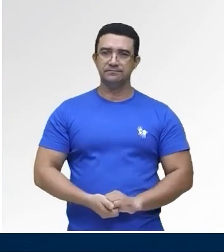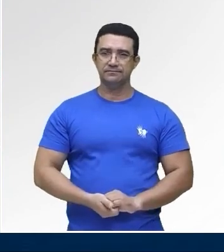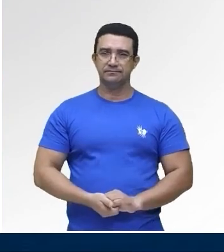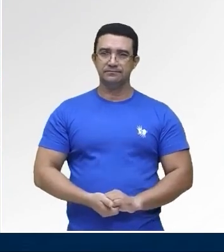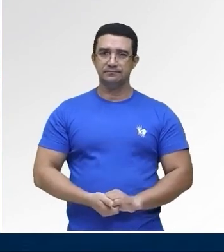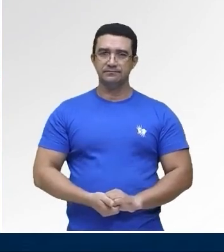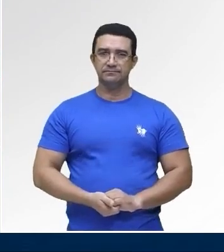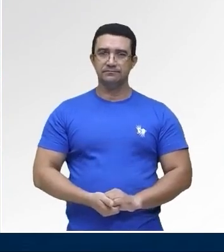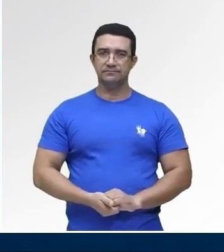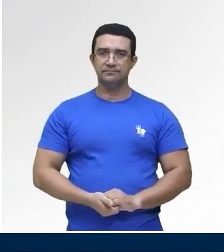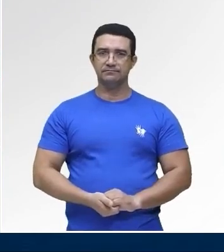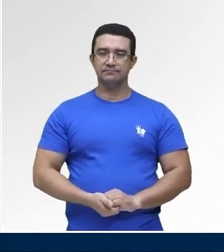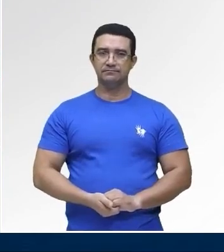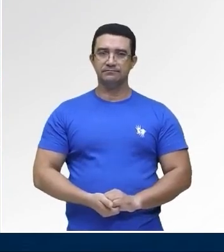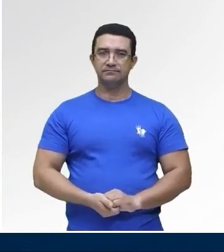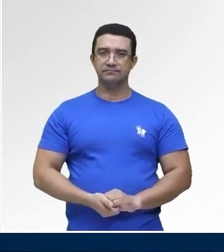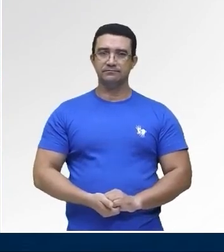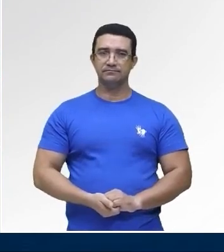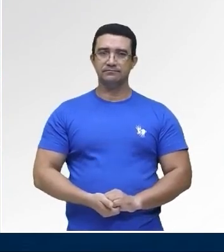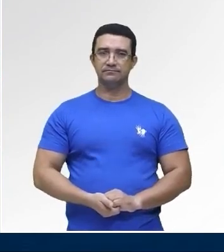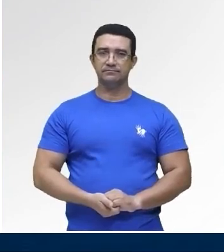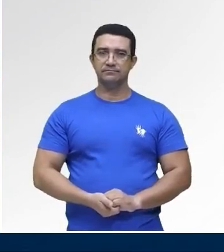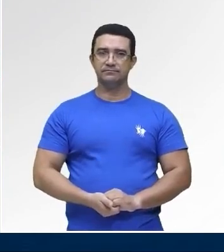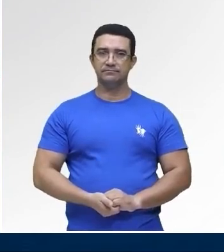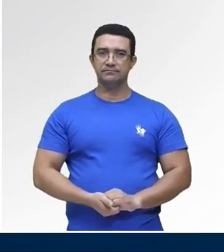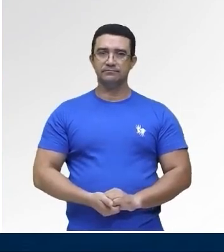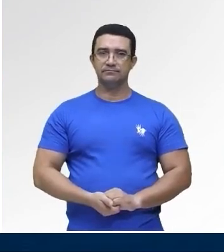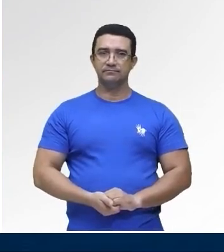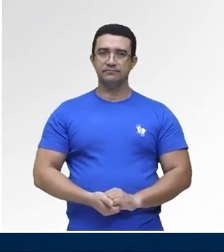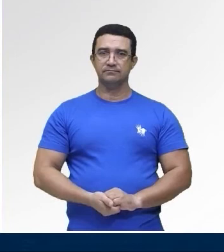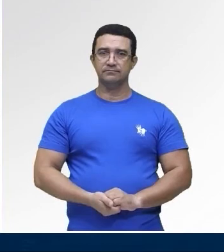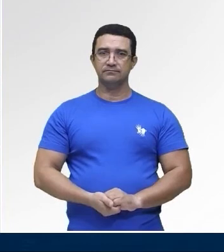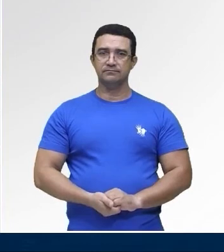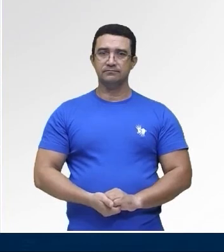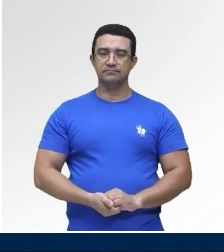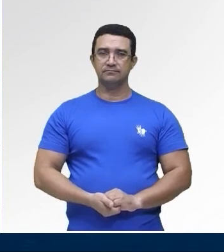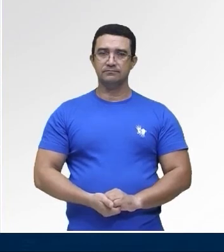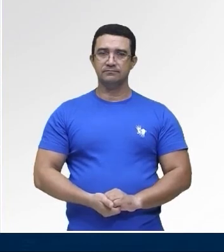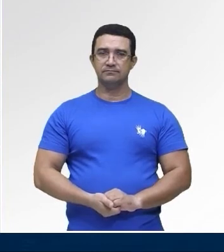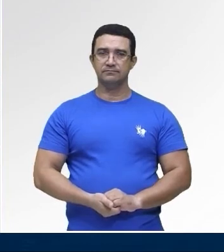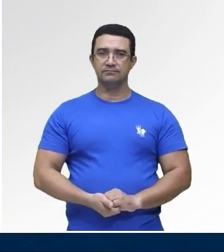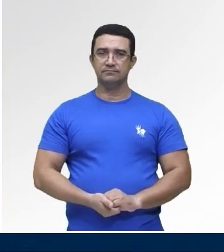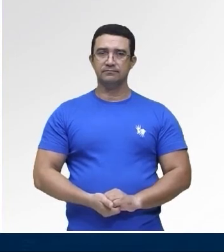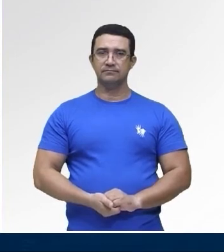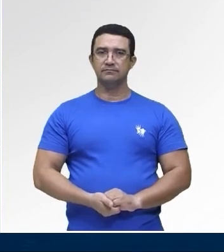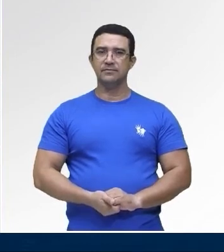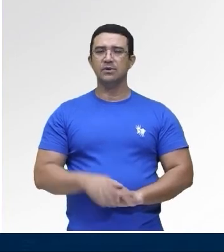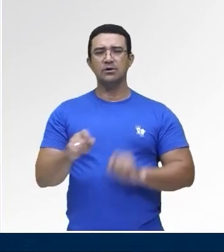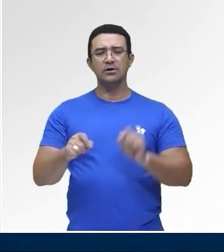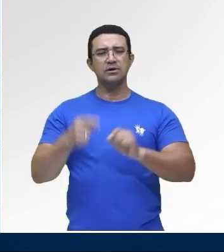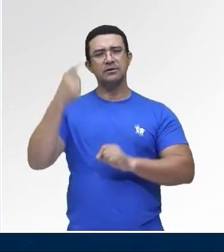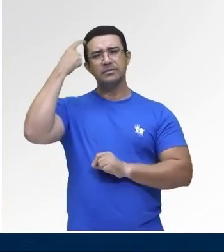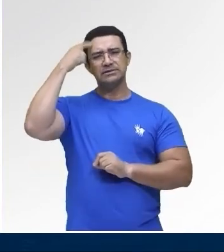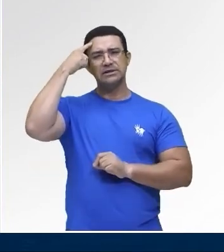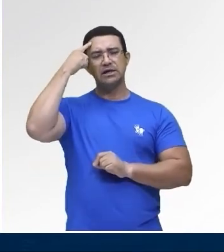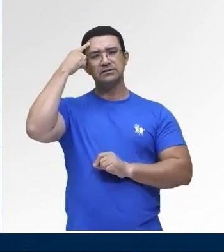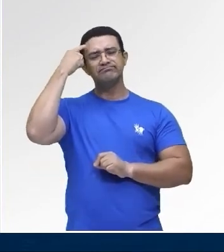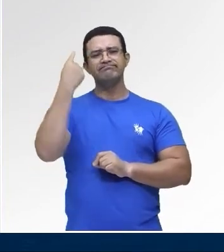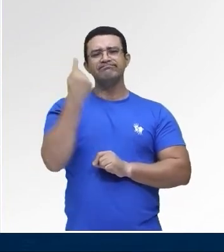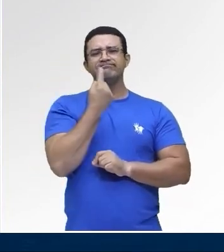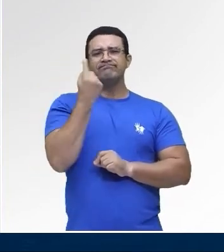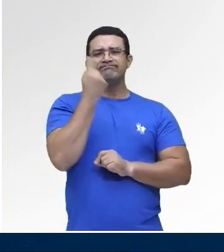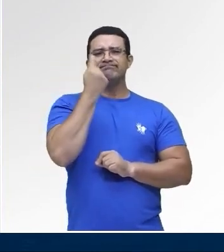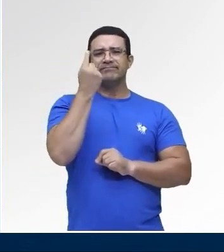Ok? Seguindo, em cismar sozinho à noite, mais prazer eu tenho,